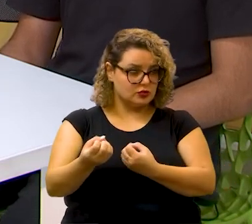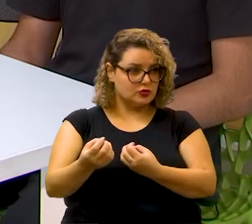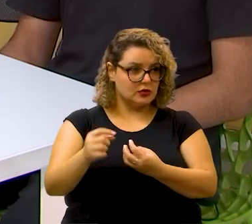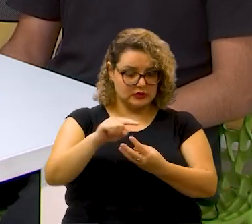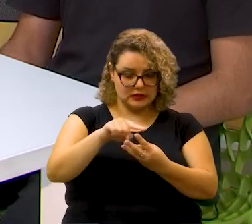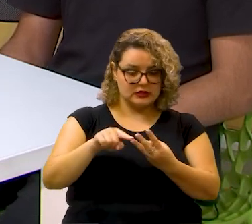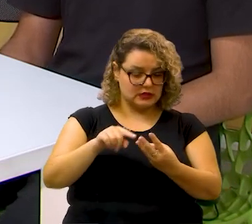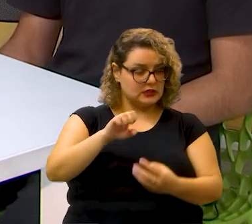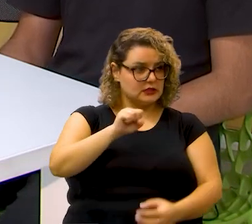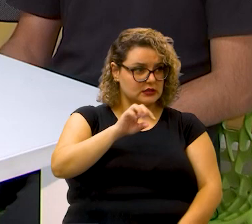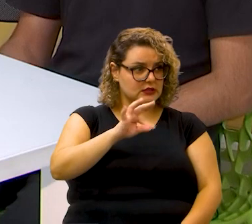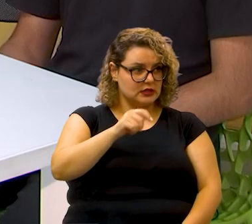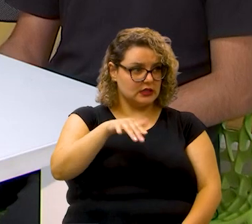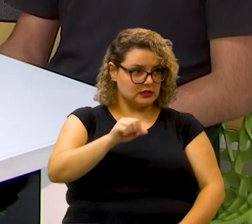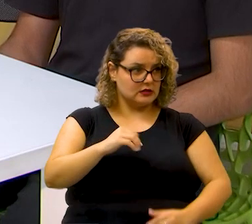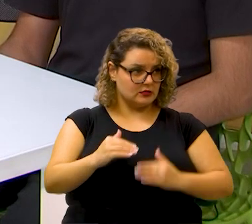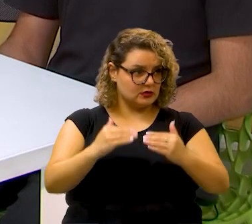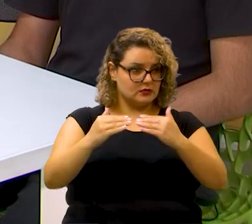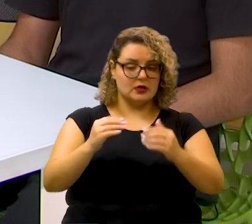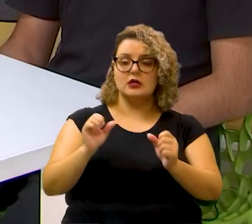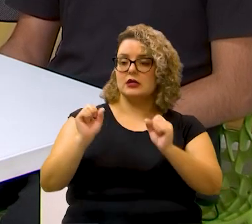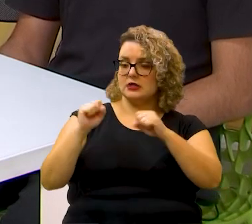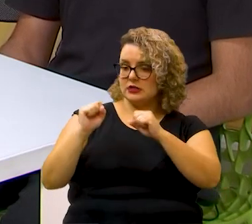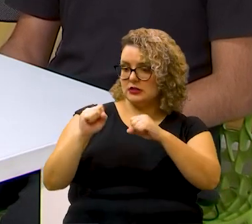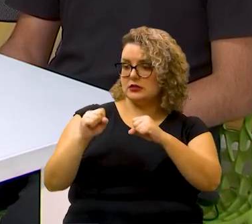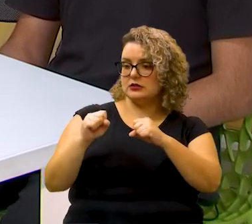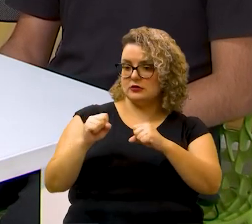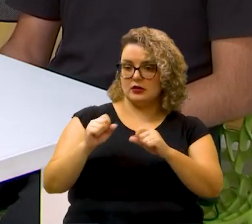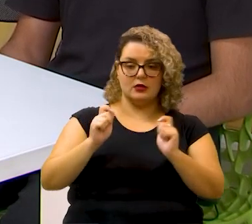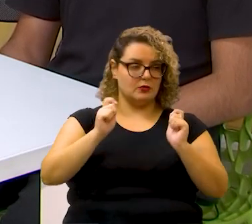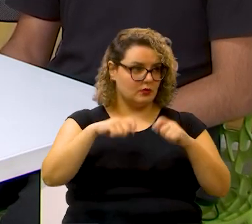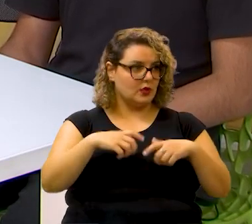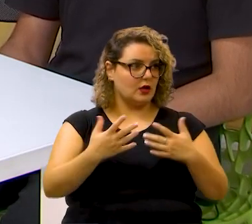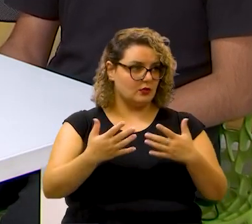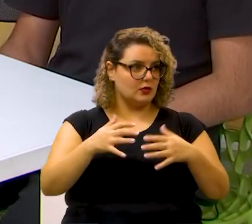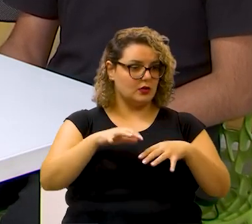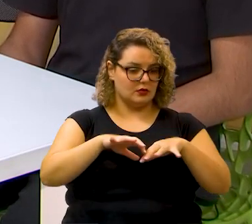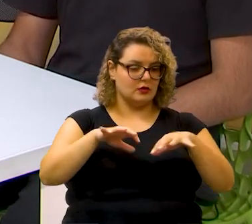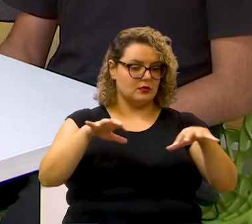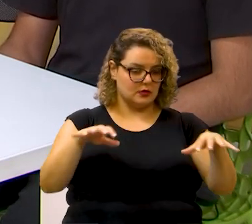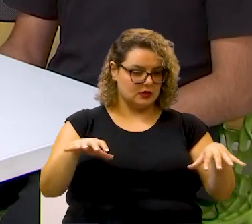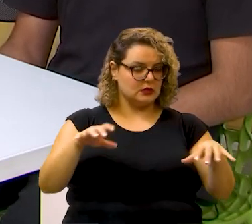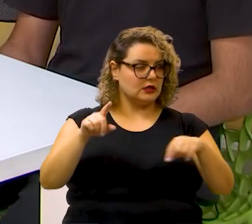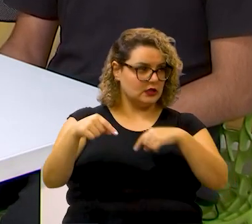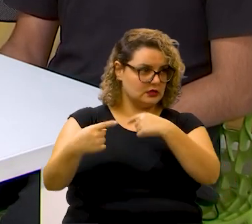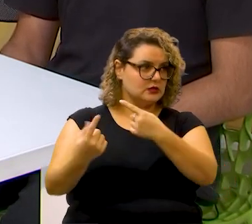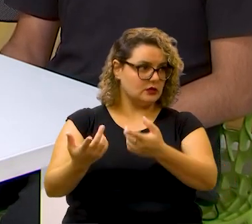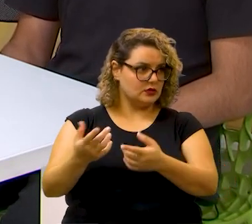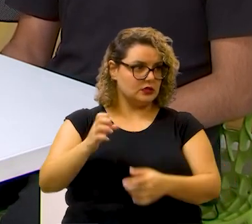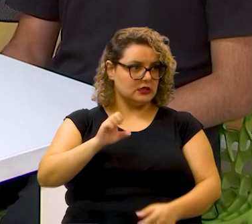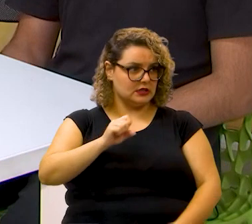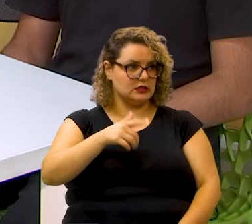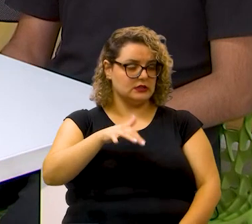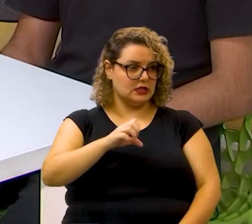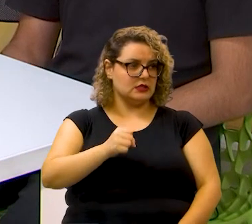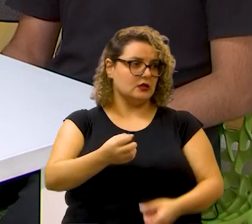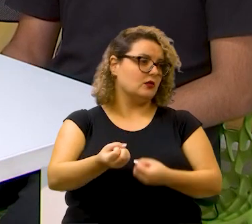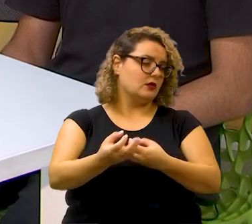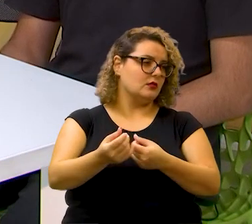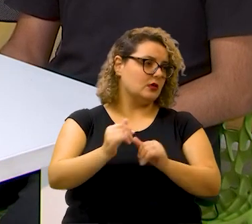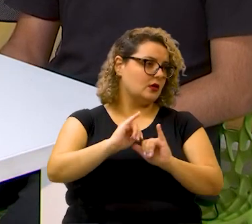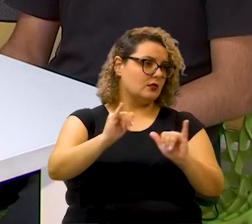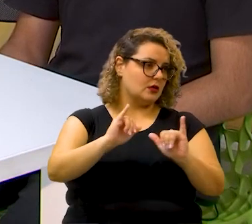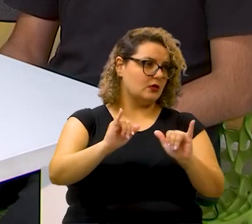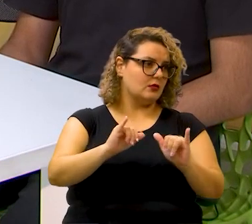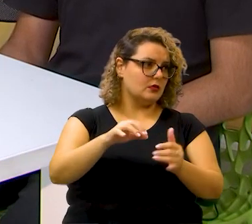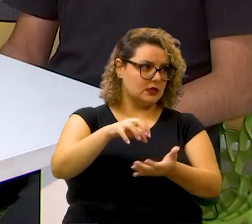os dados das 3 estações que vocês desenvolveram? Sim. É possível separá-la das outras estações que